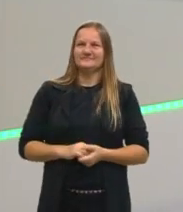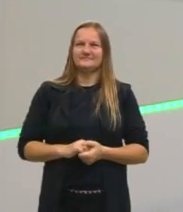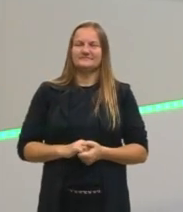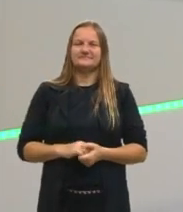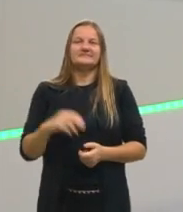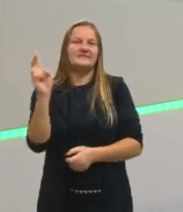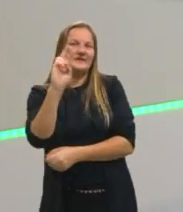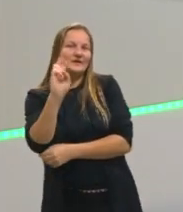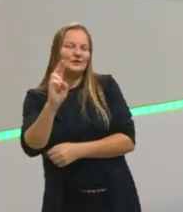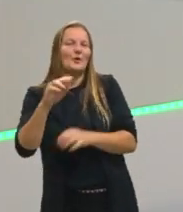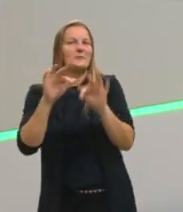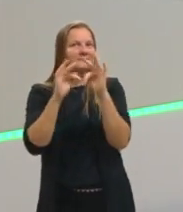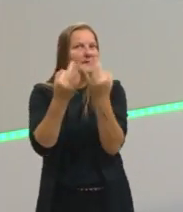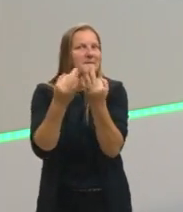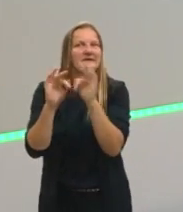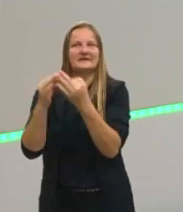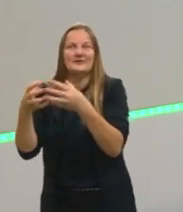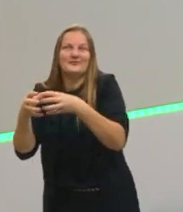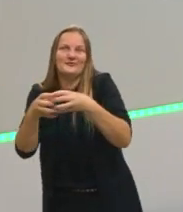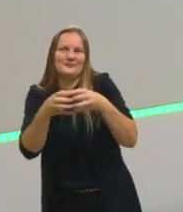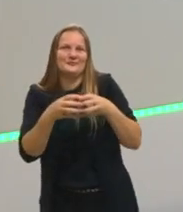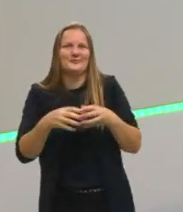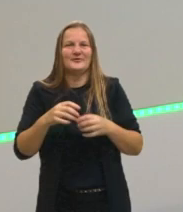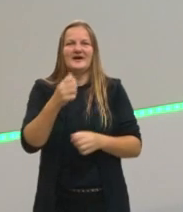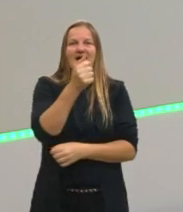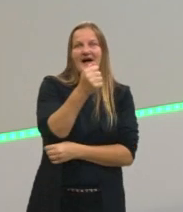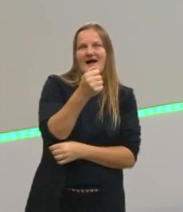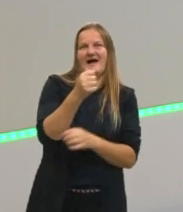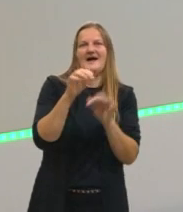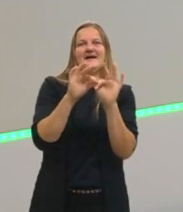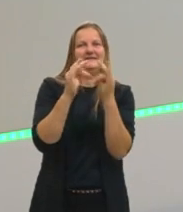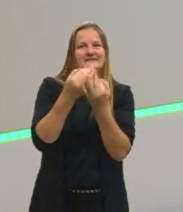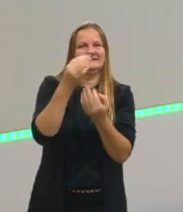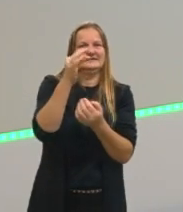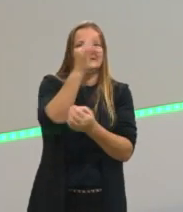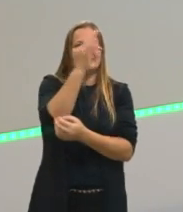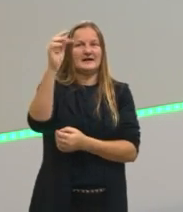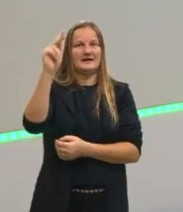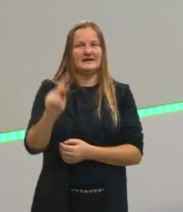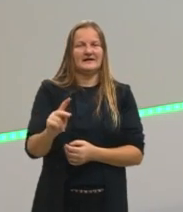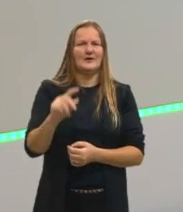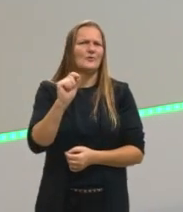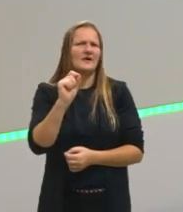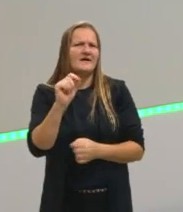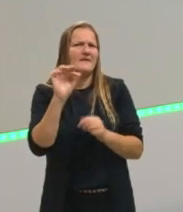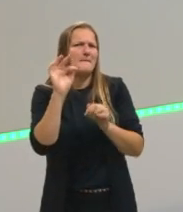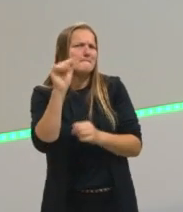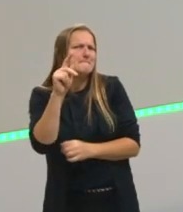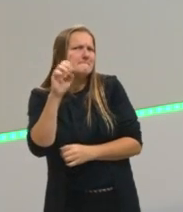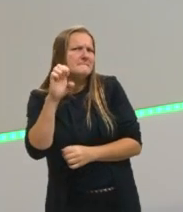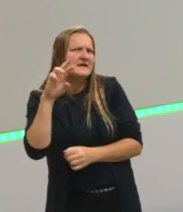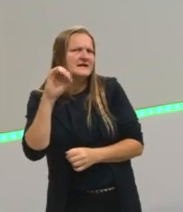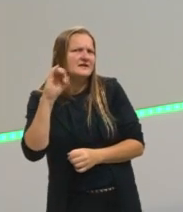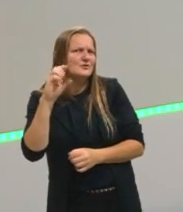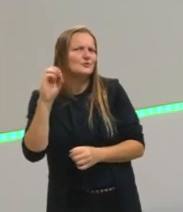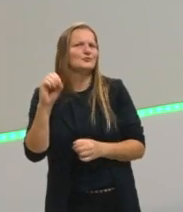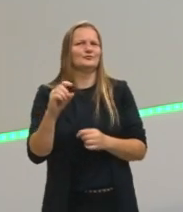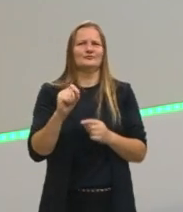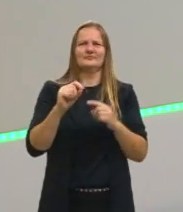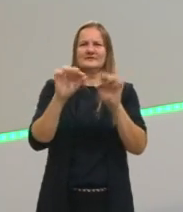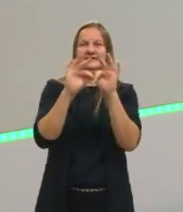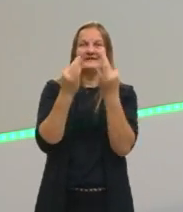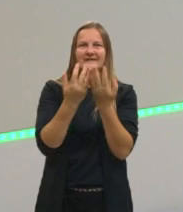nome das famílias nela principalmente da família a tabela periódica o que que é período que a família como que eles são